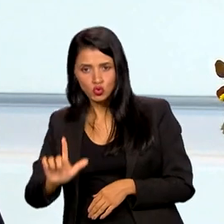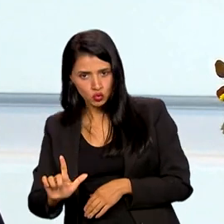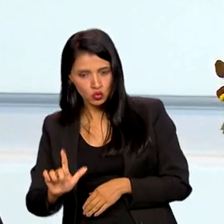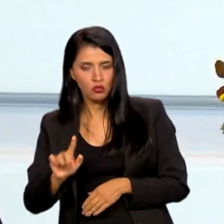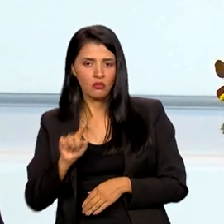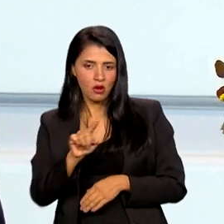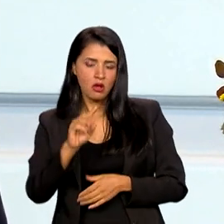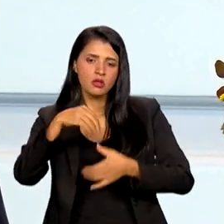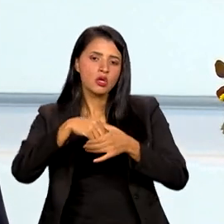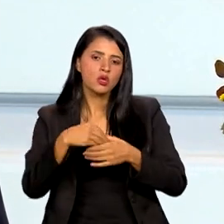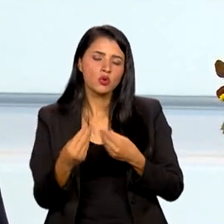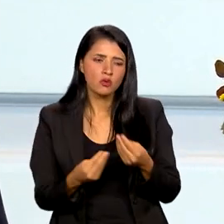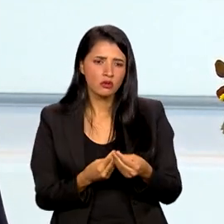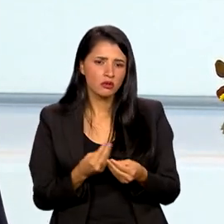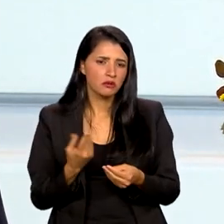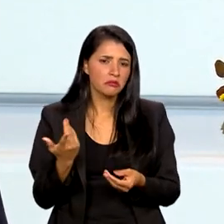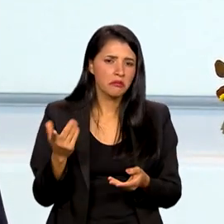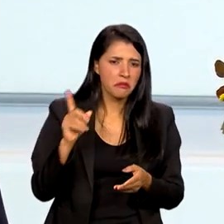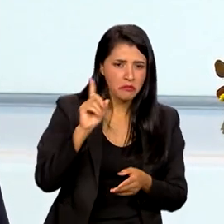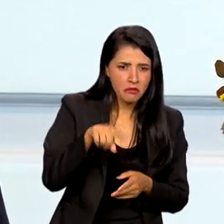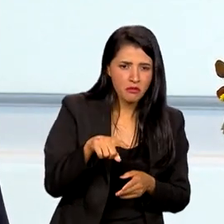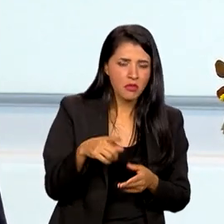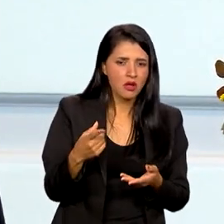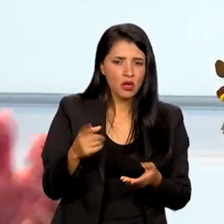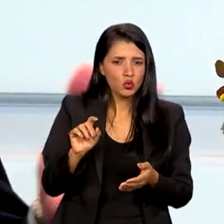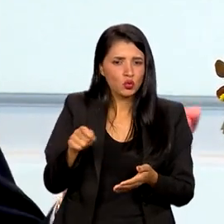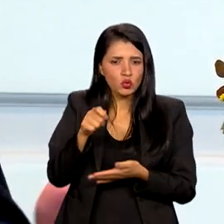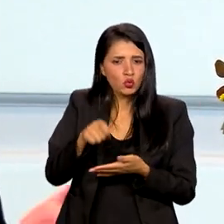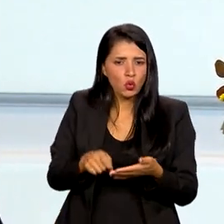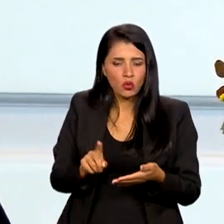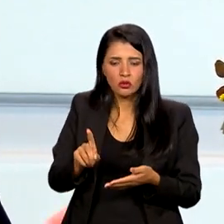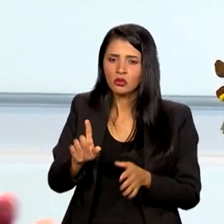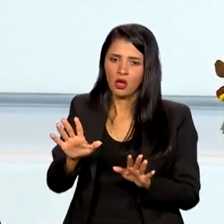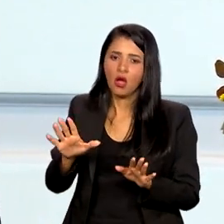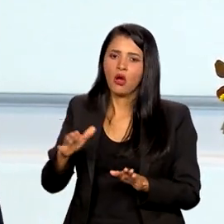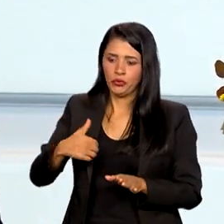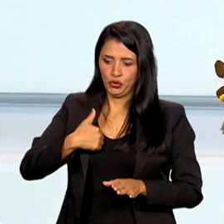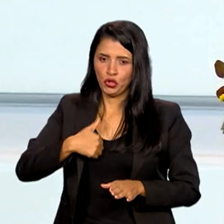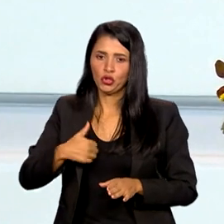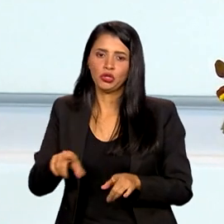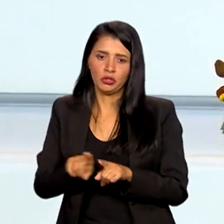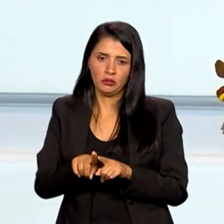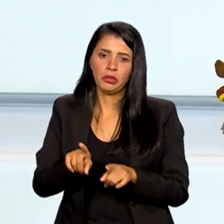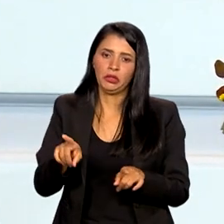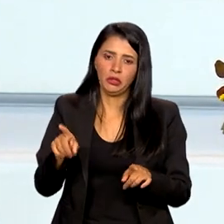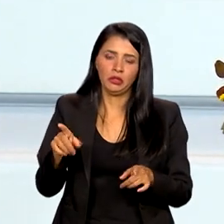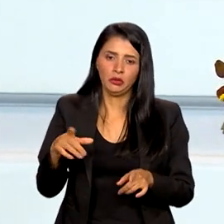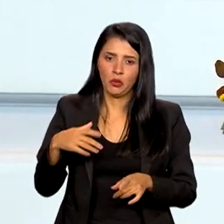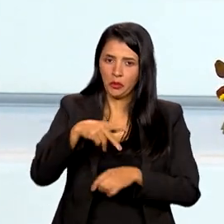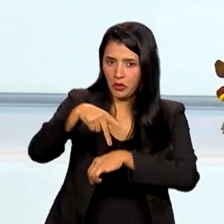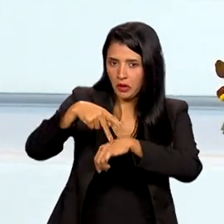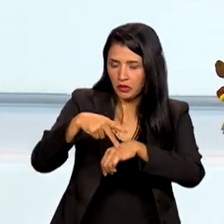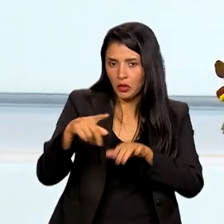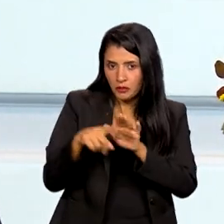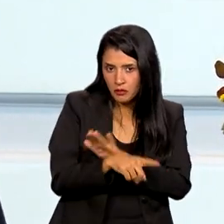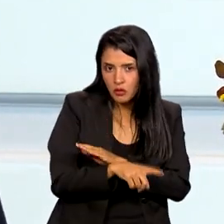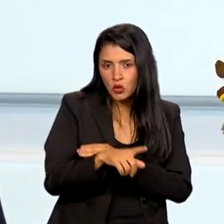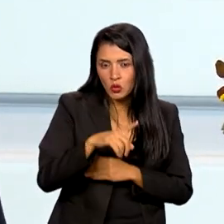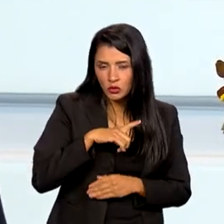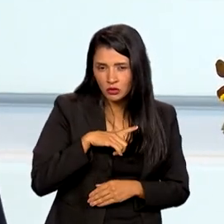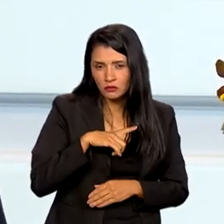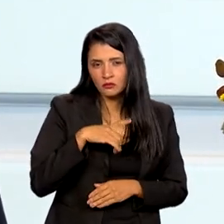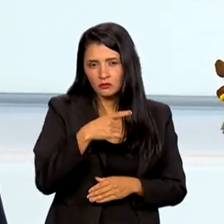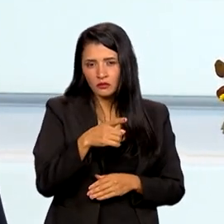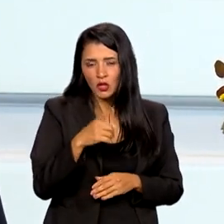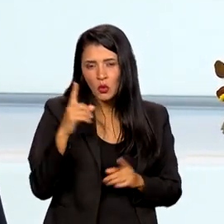Elas envolvem... Como? Não envolvem só o Brasil, não é? Não, envolve a Argentina também, não é? Mas então, a gente está complementando a pergunta. Há